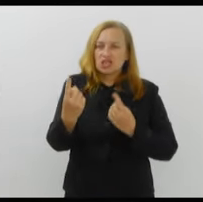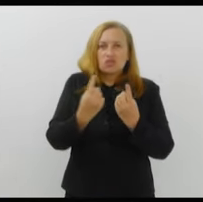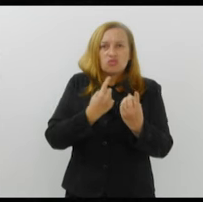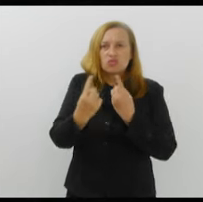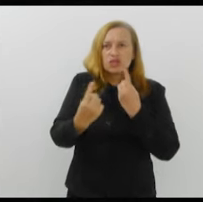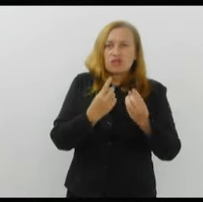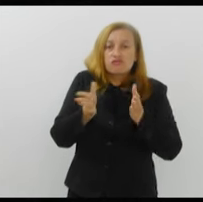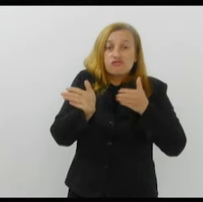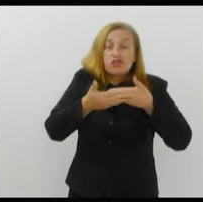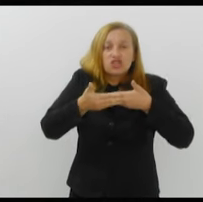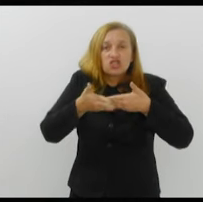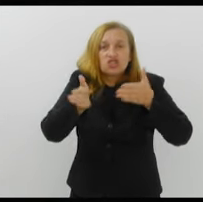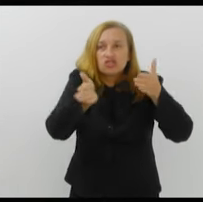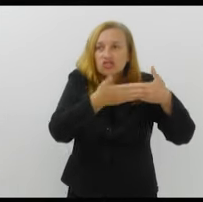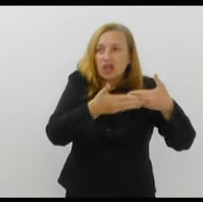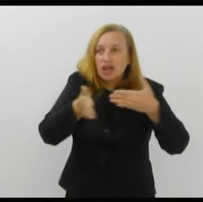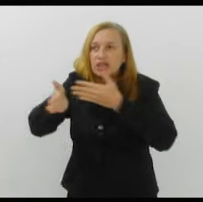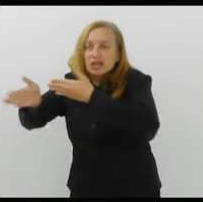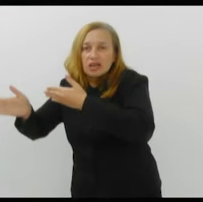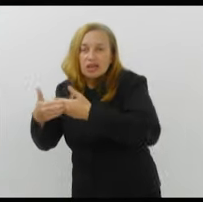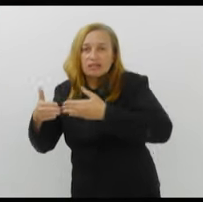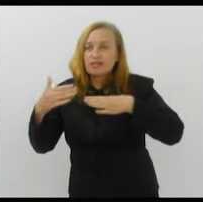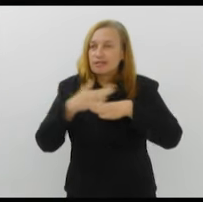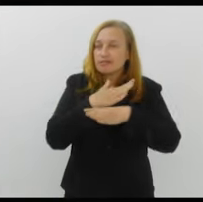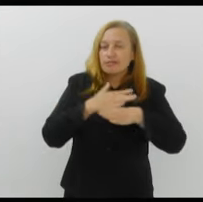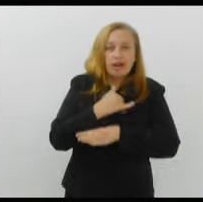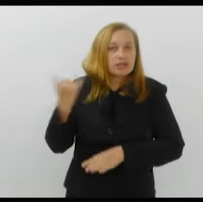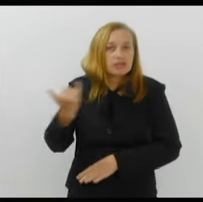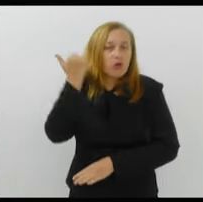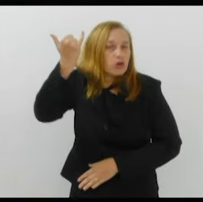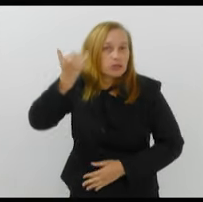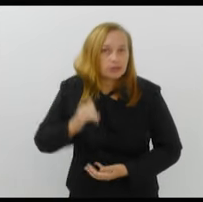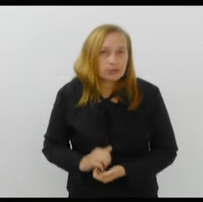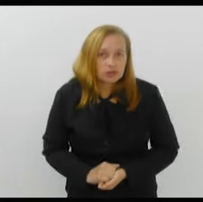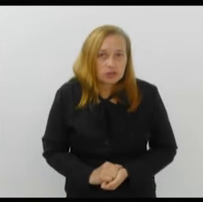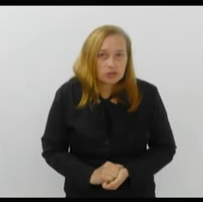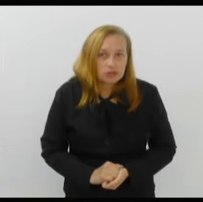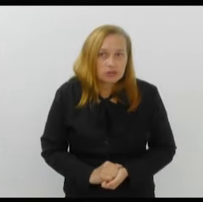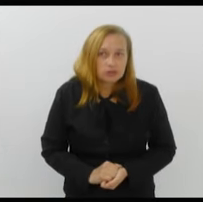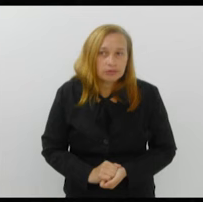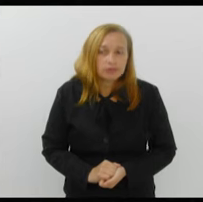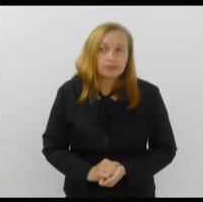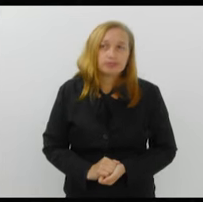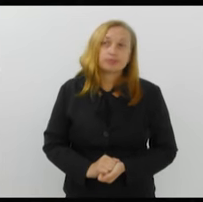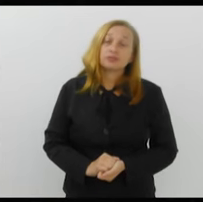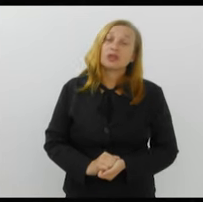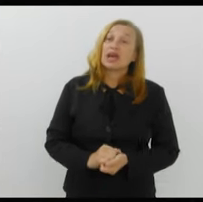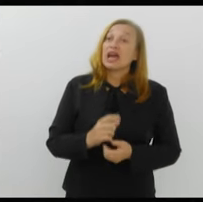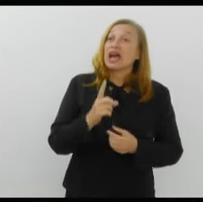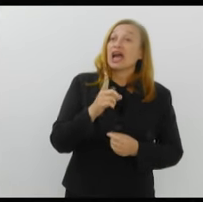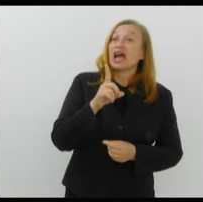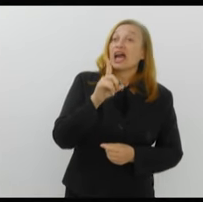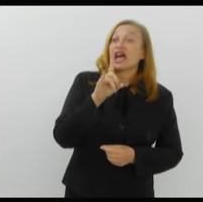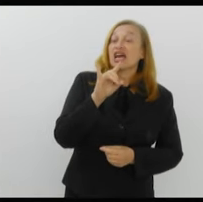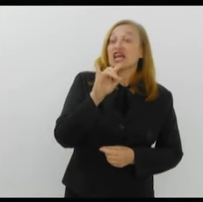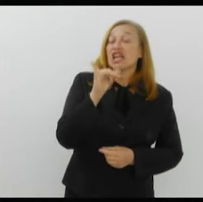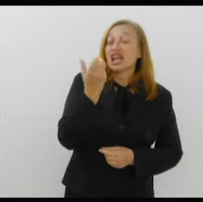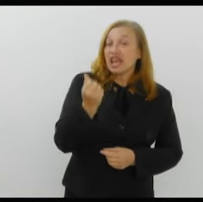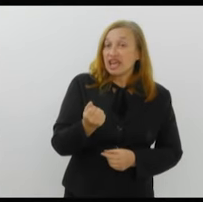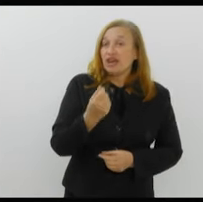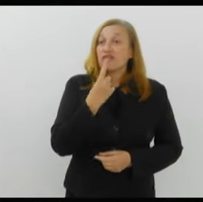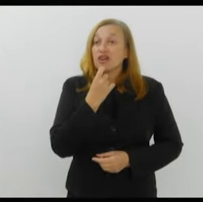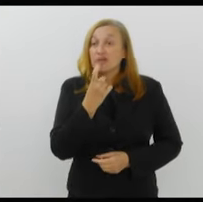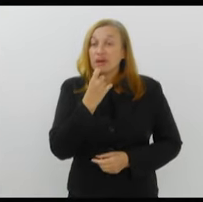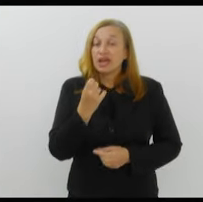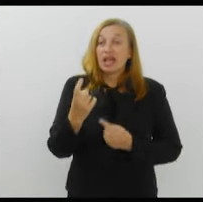fechadas nessa cidade tão importante, três vias tão importantes. Linha Vermelha, Avenida Brasil